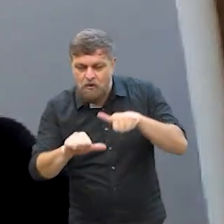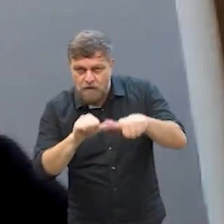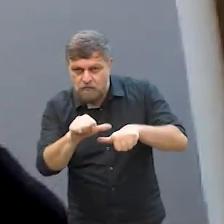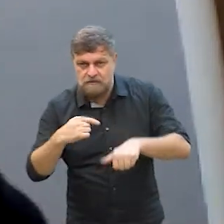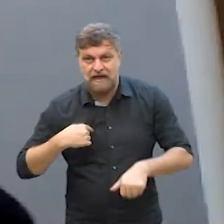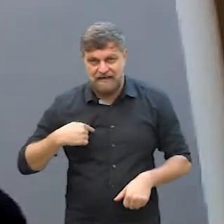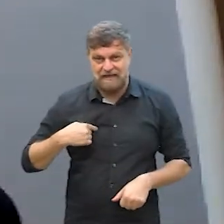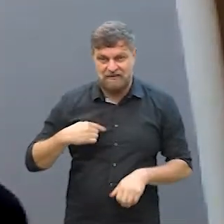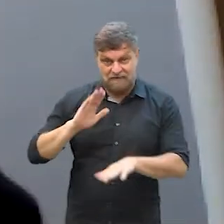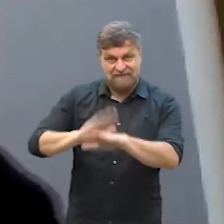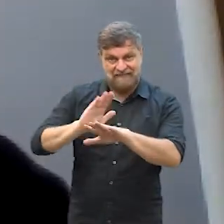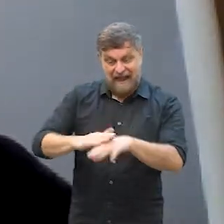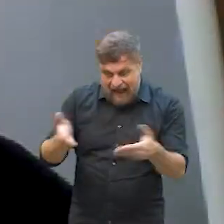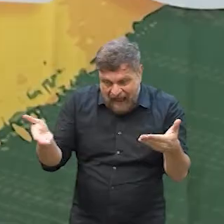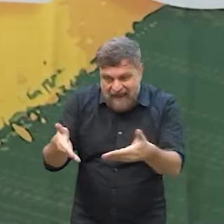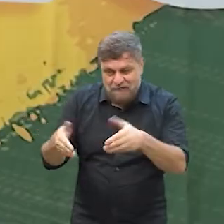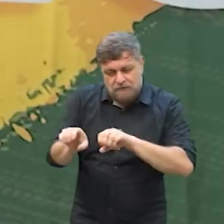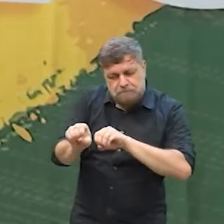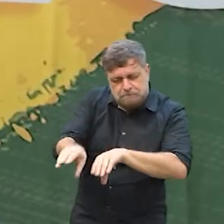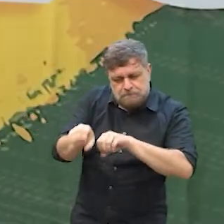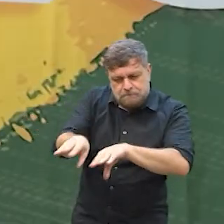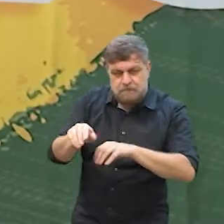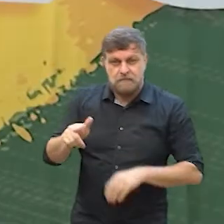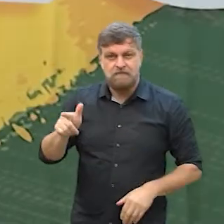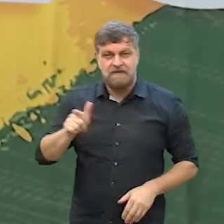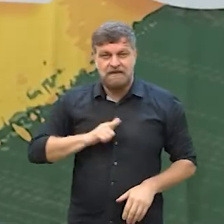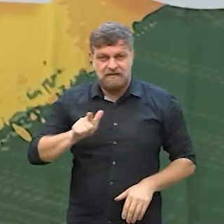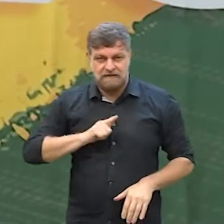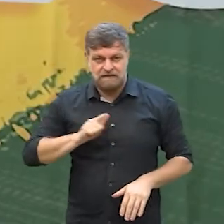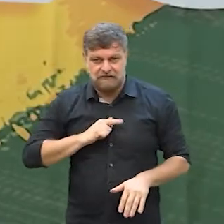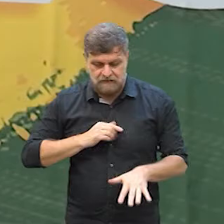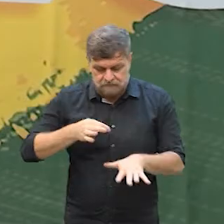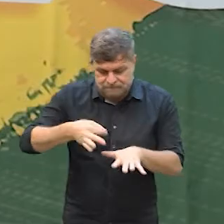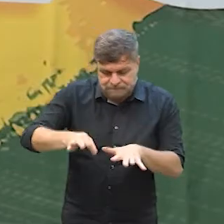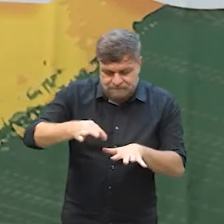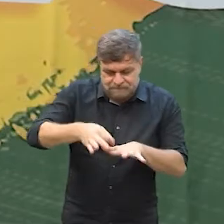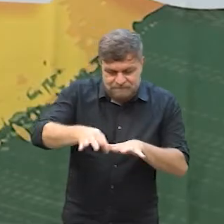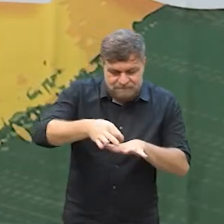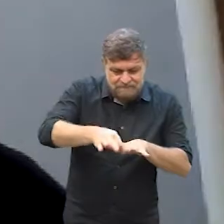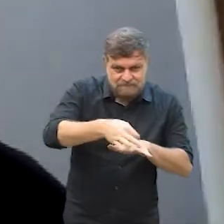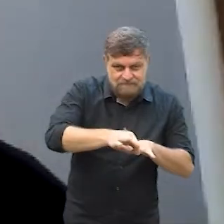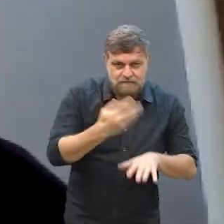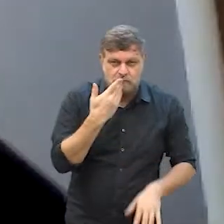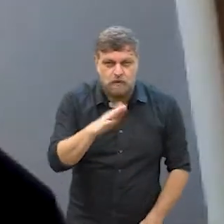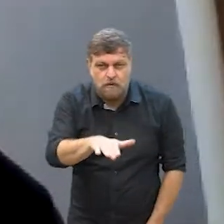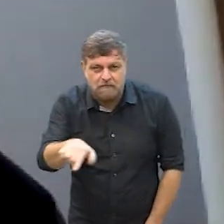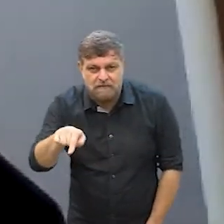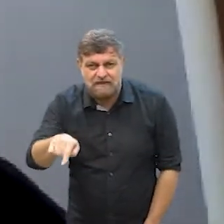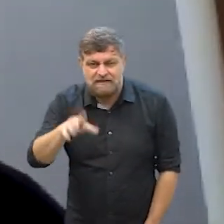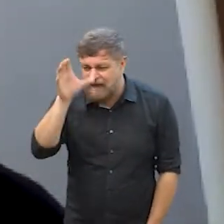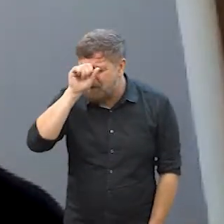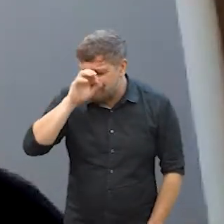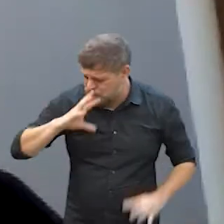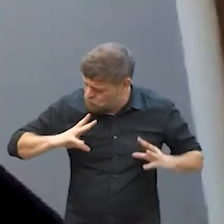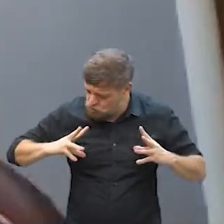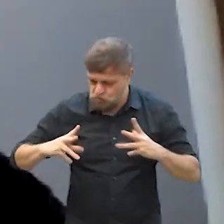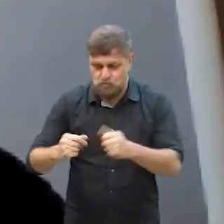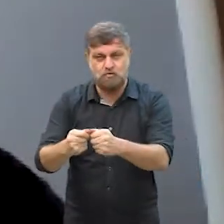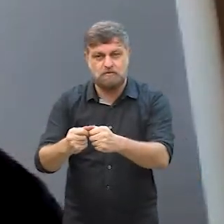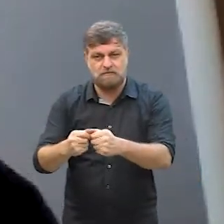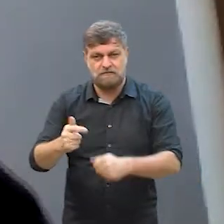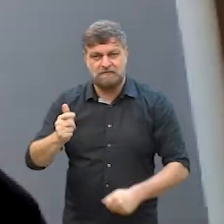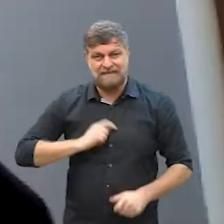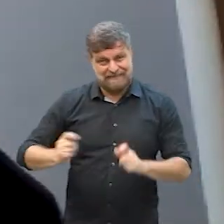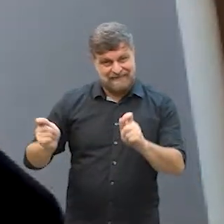fazendo agora com meus estudantes? Então, existe um pigmento termocrômico. Então, isso os pequenos já aprenderam tudo, cara. É um